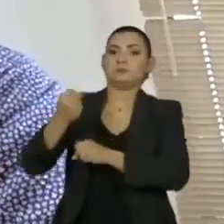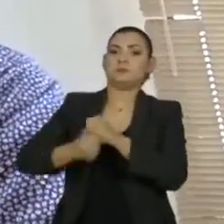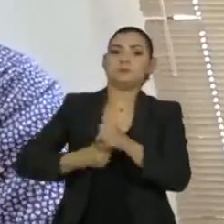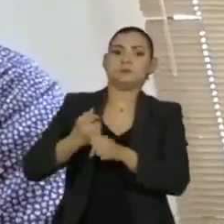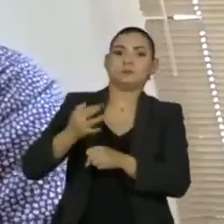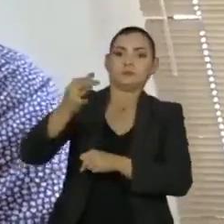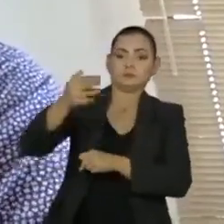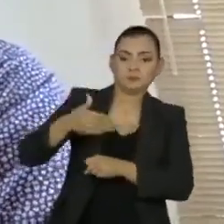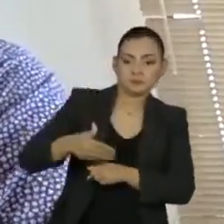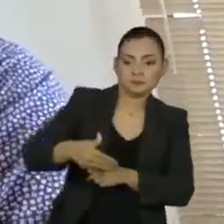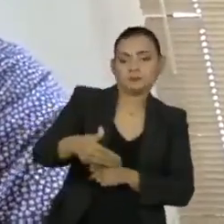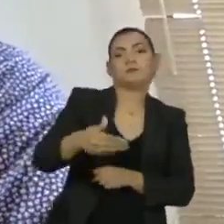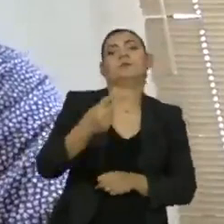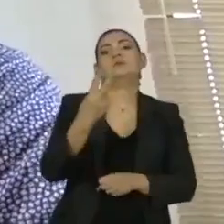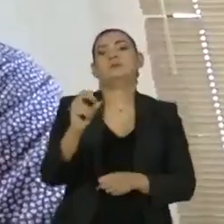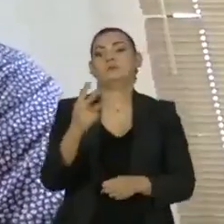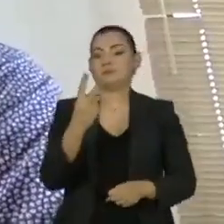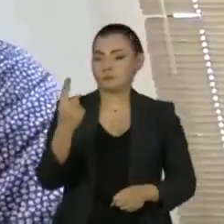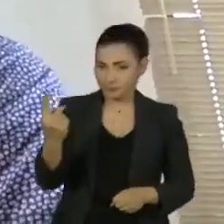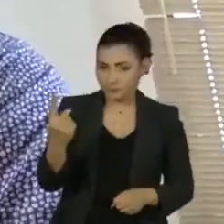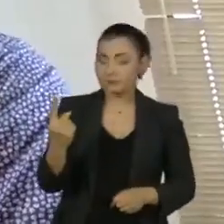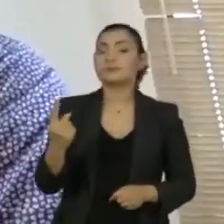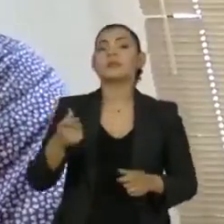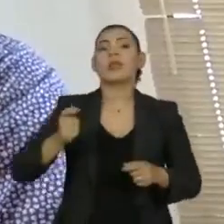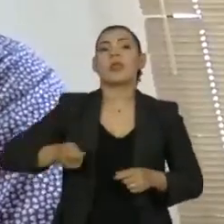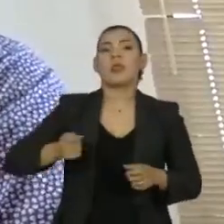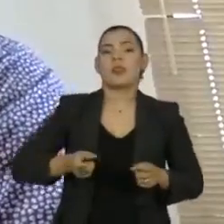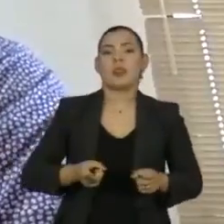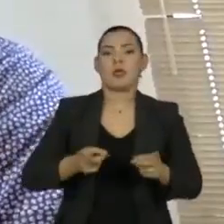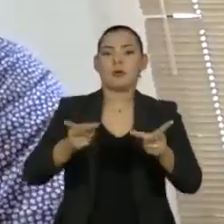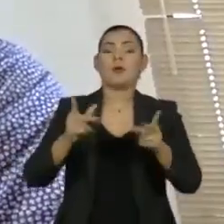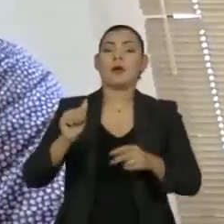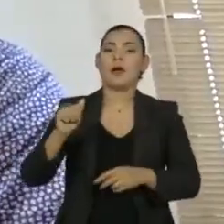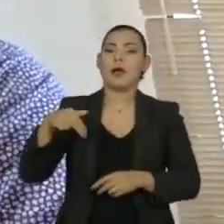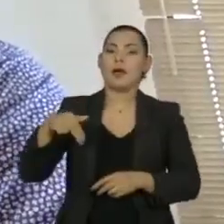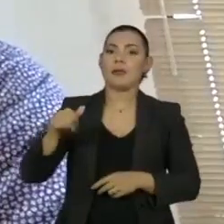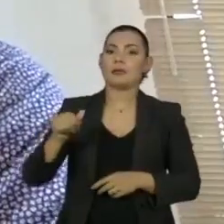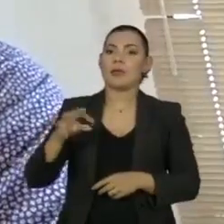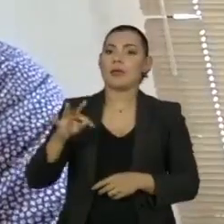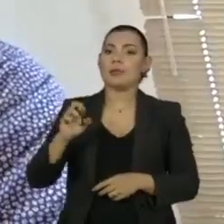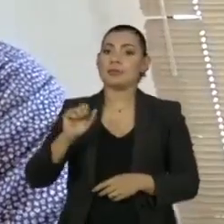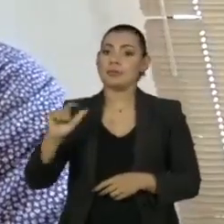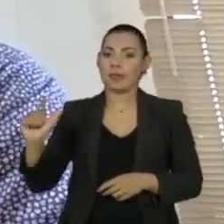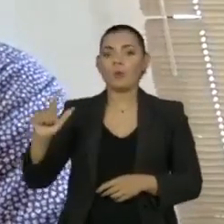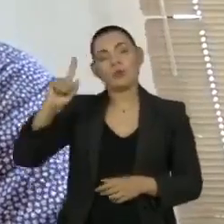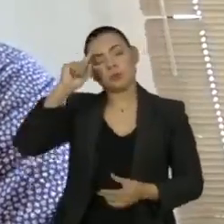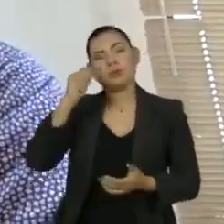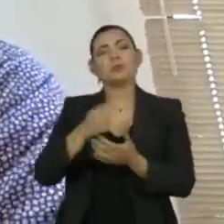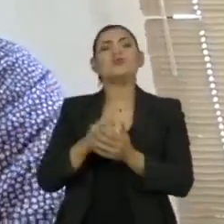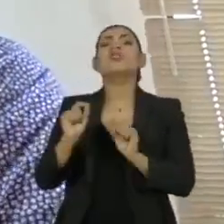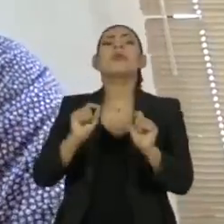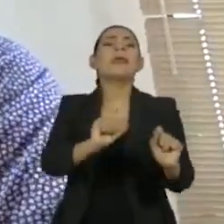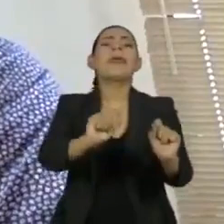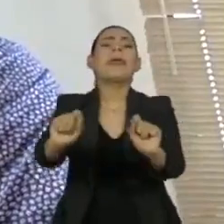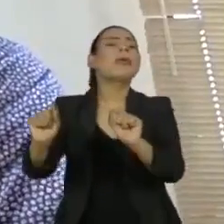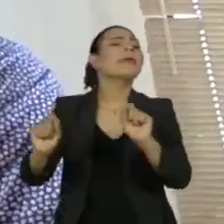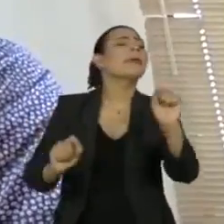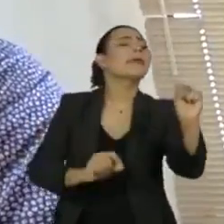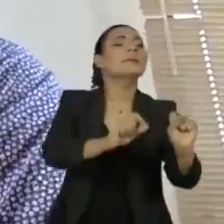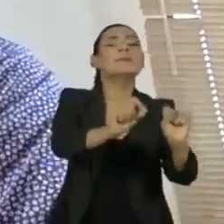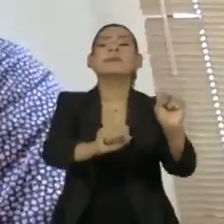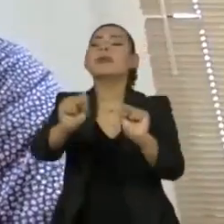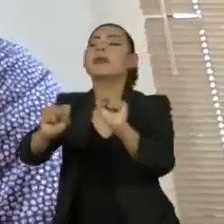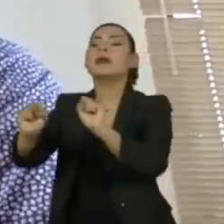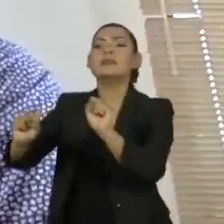primeiro trimestre, mas primeiro semestre do ano que vem, o leilão da Anatel, que deve realmente definir as empresas